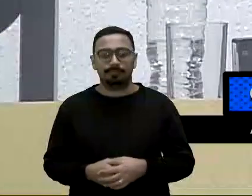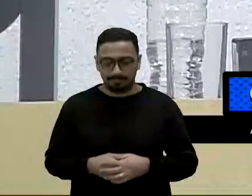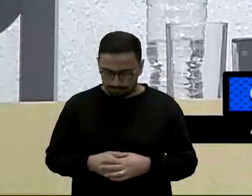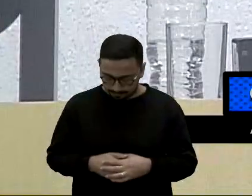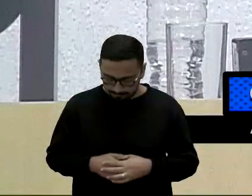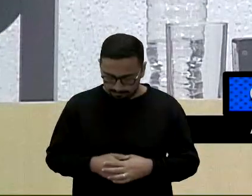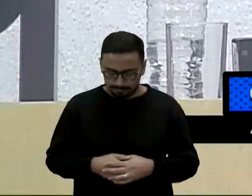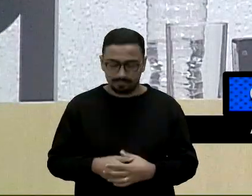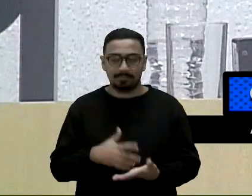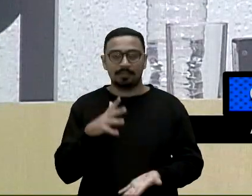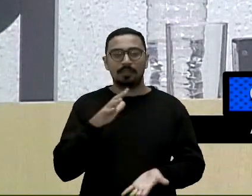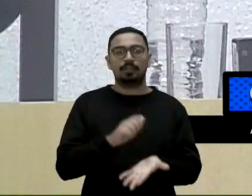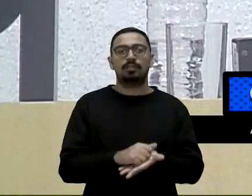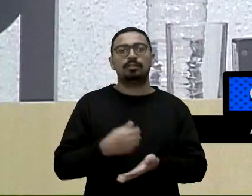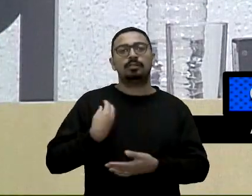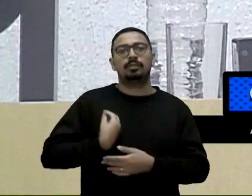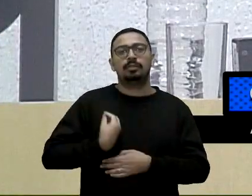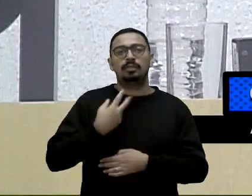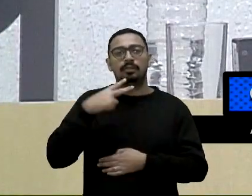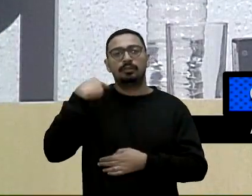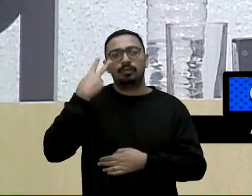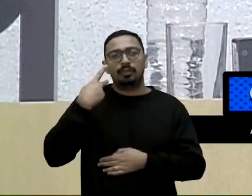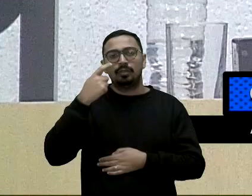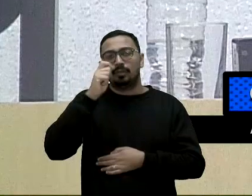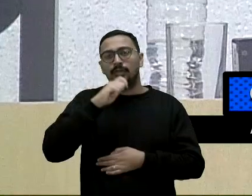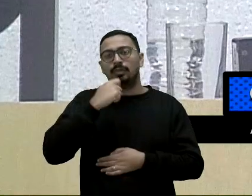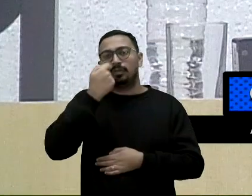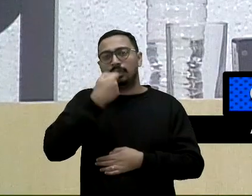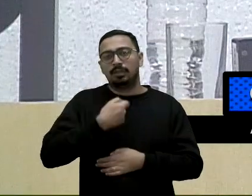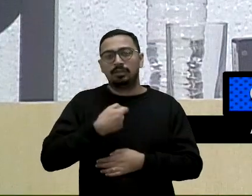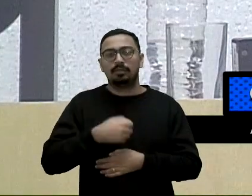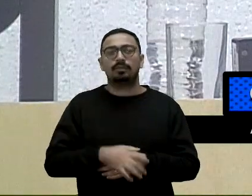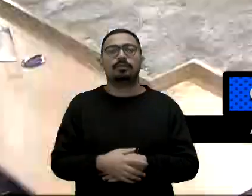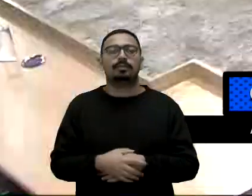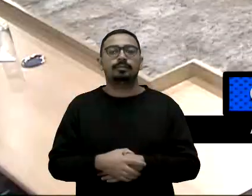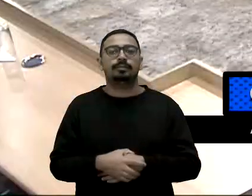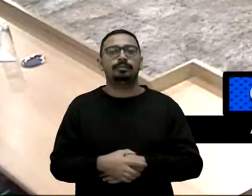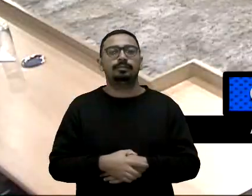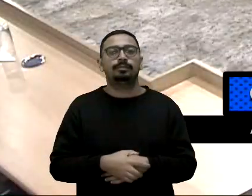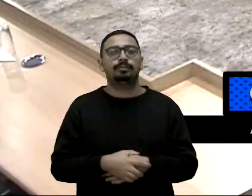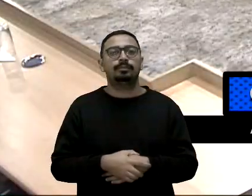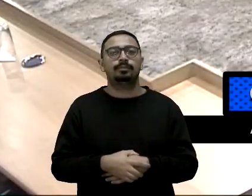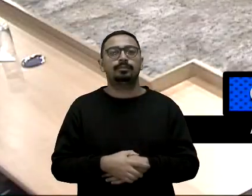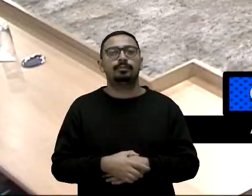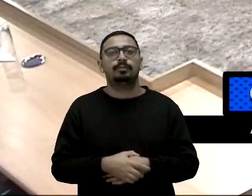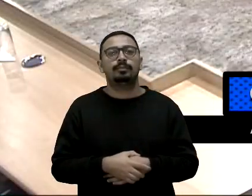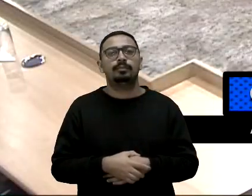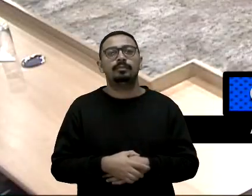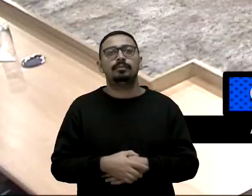Registro também a presença do vereador Pirulito, Moisés Pirulito.